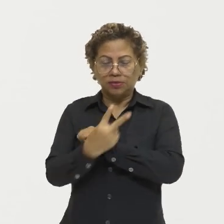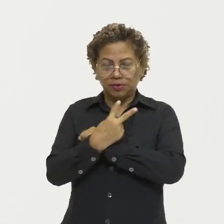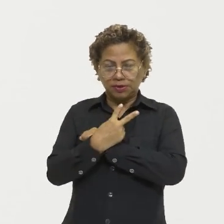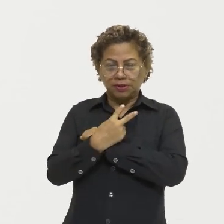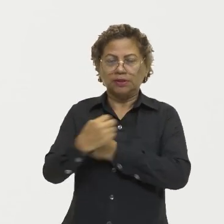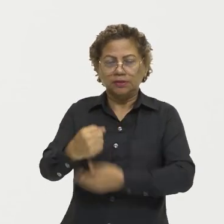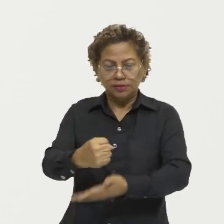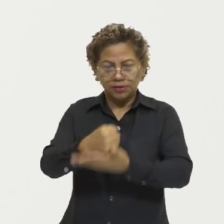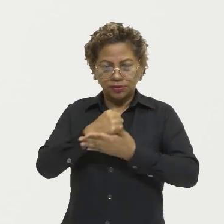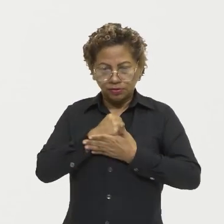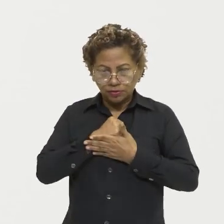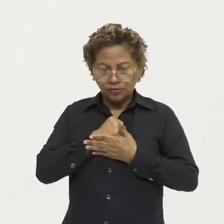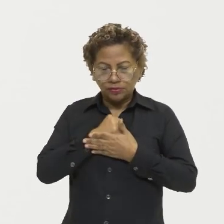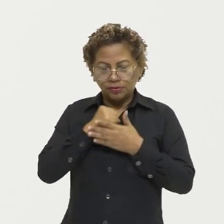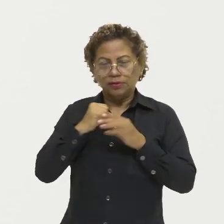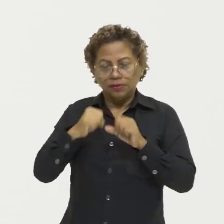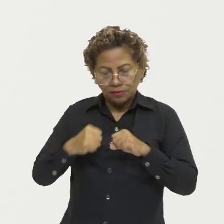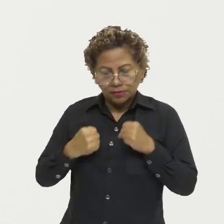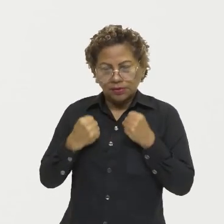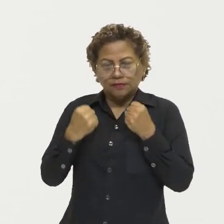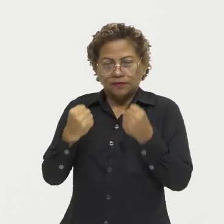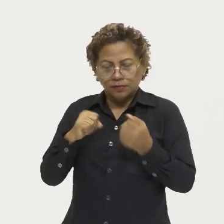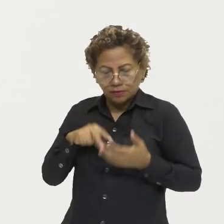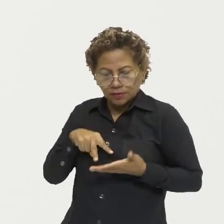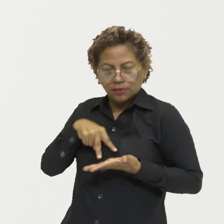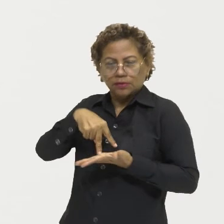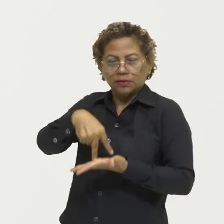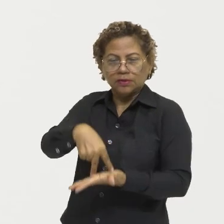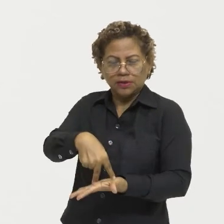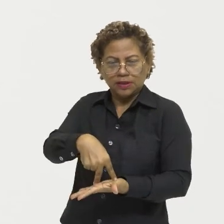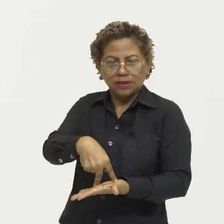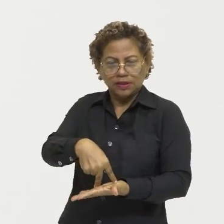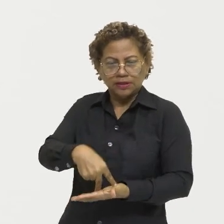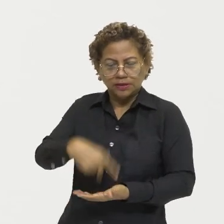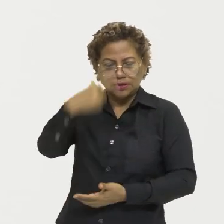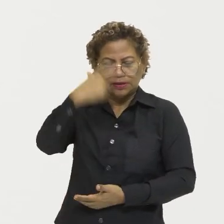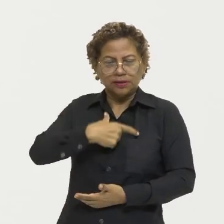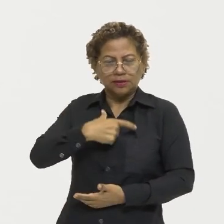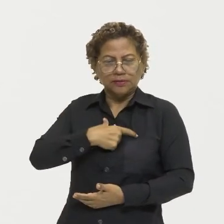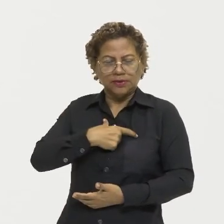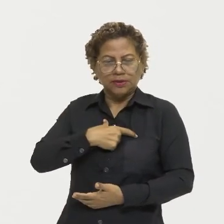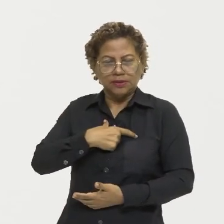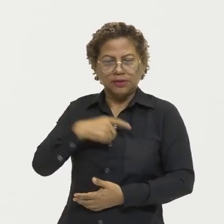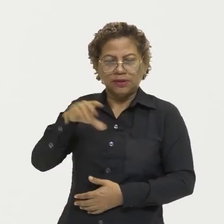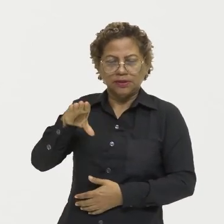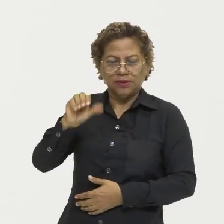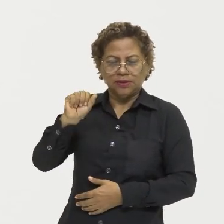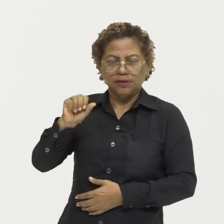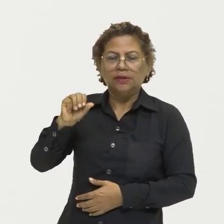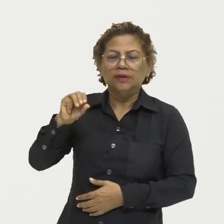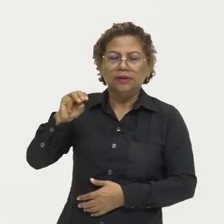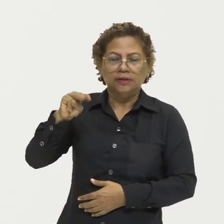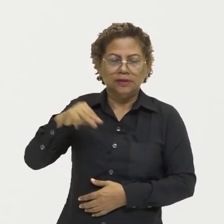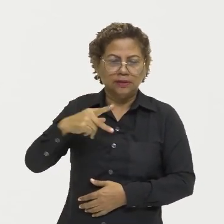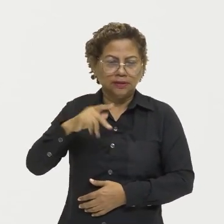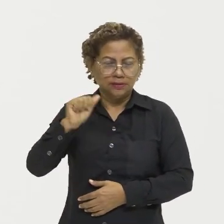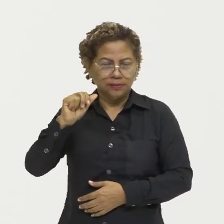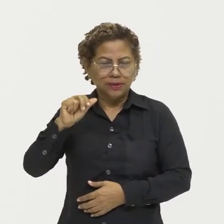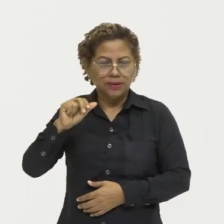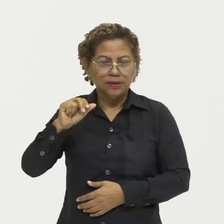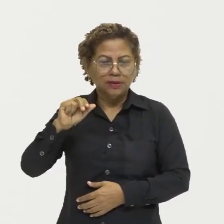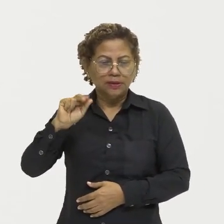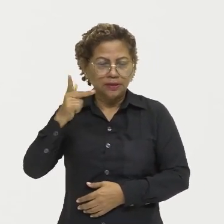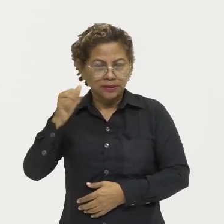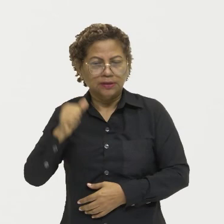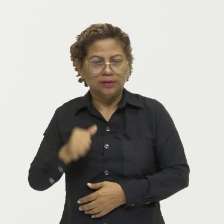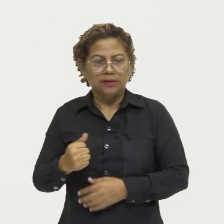ajuda-me, dê-me forças, coragem à minha campanha aprovada no final do dia sem preteste. Atenda ao